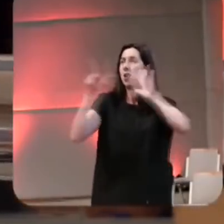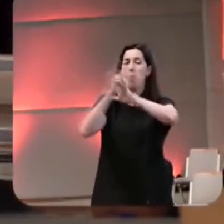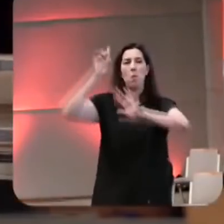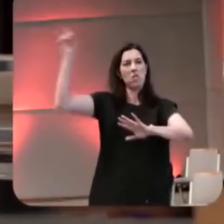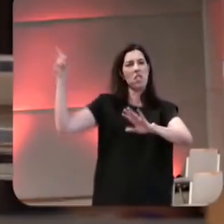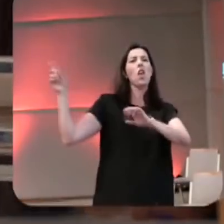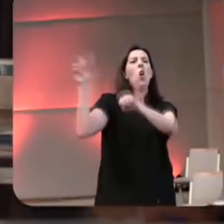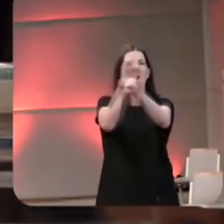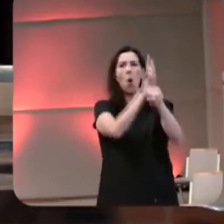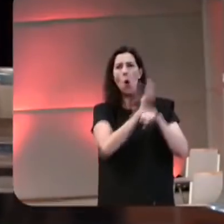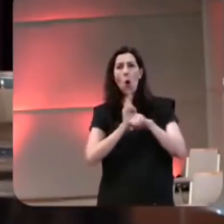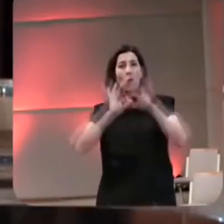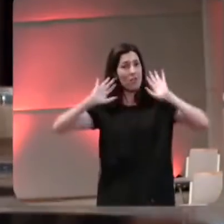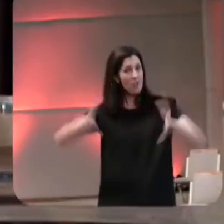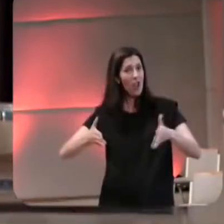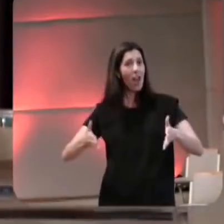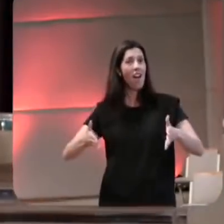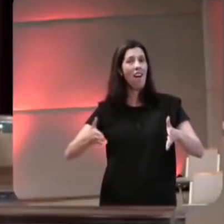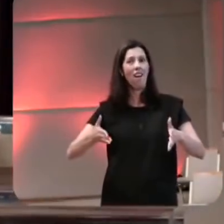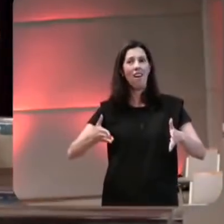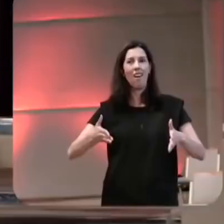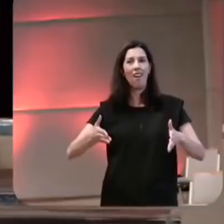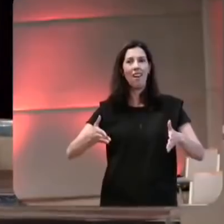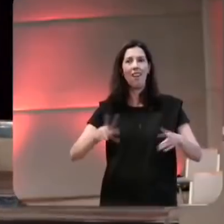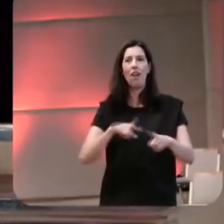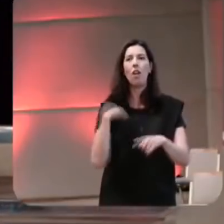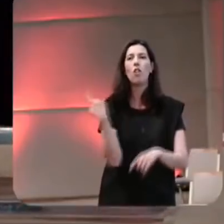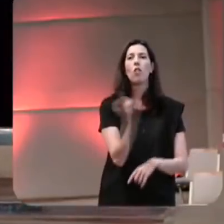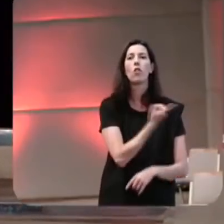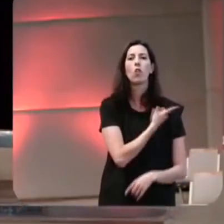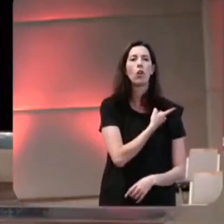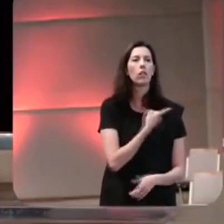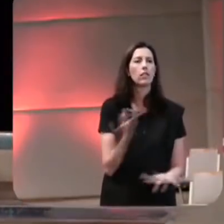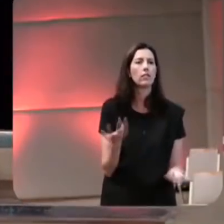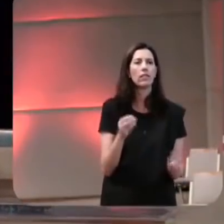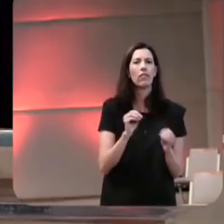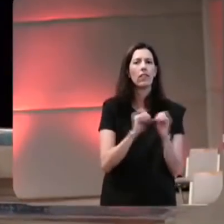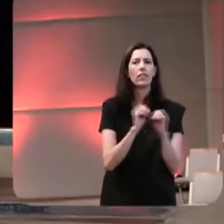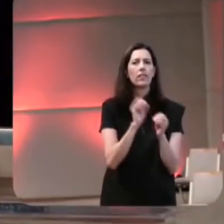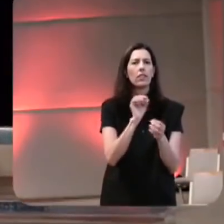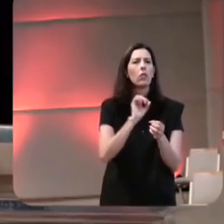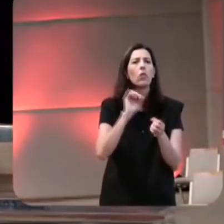Sabe? Isso porque os nossos olhos estão fechados.